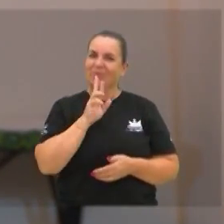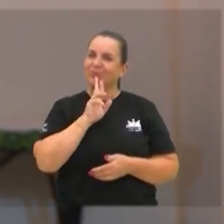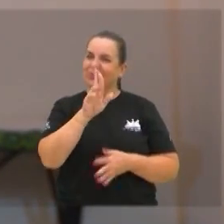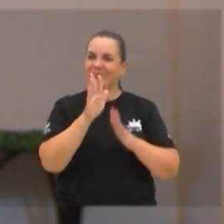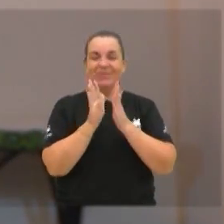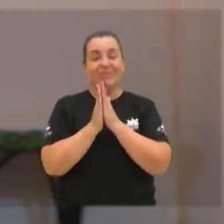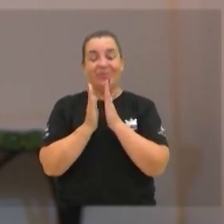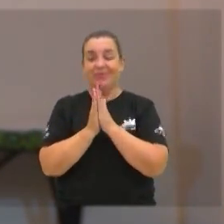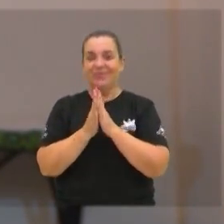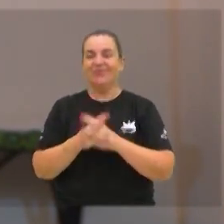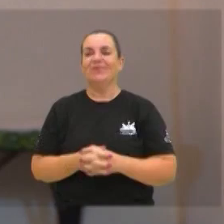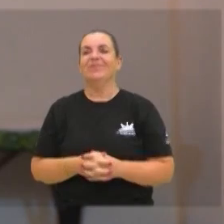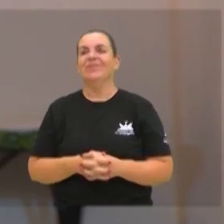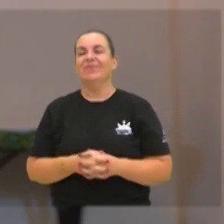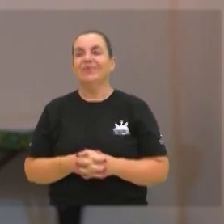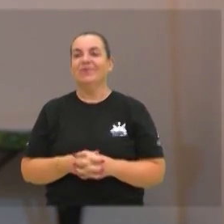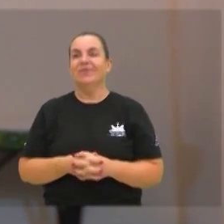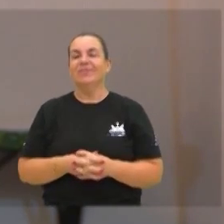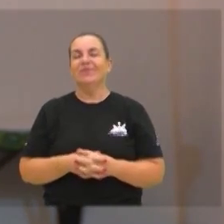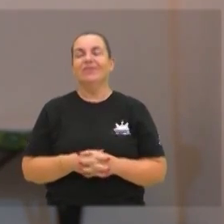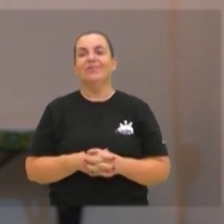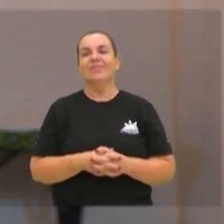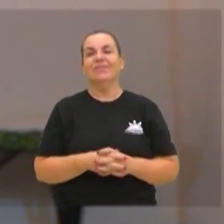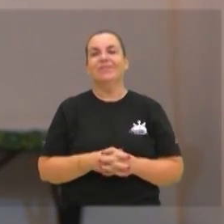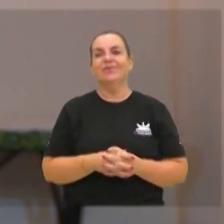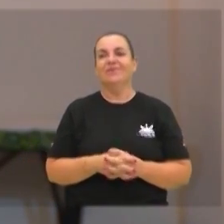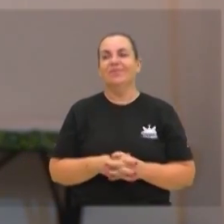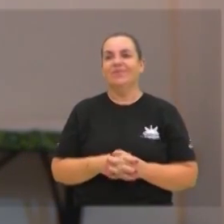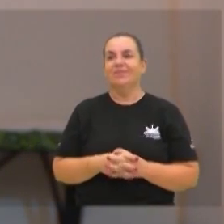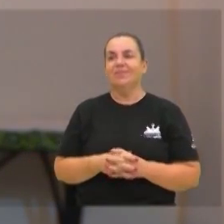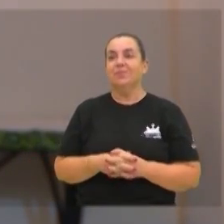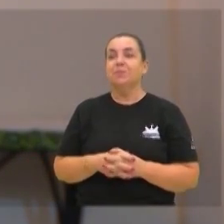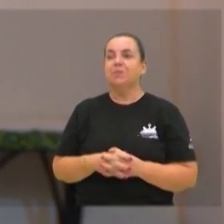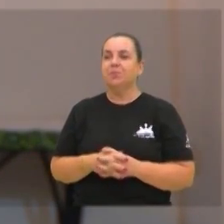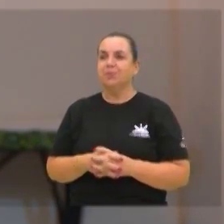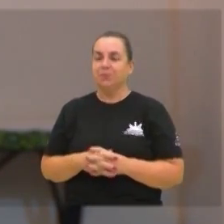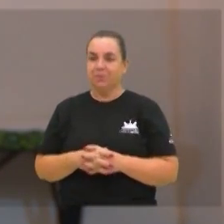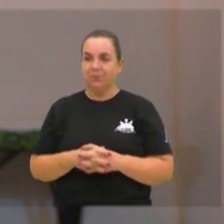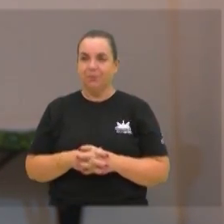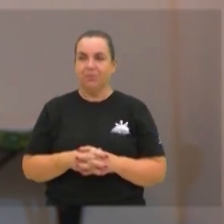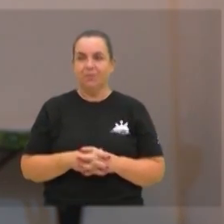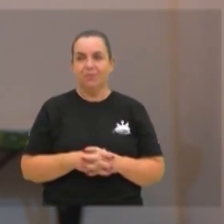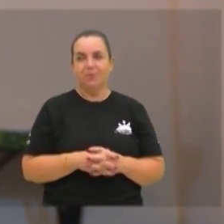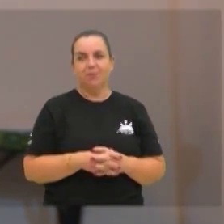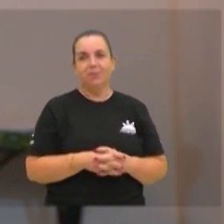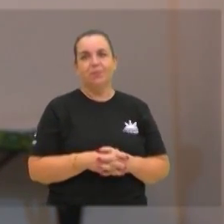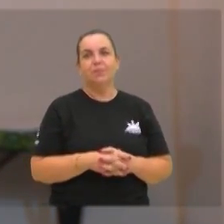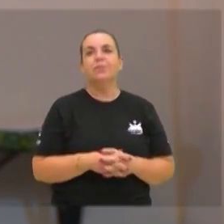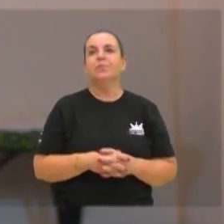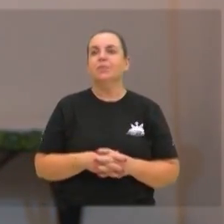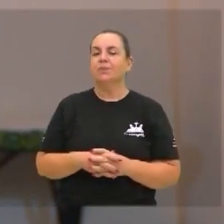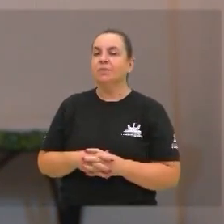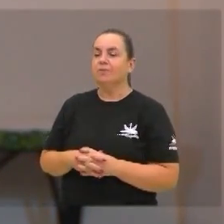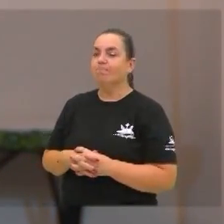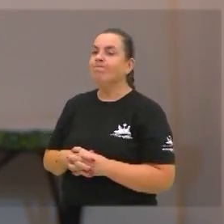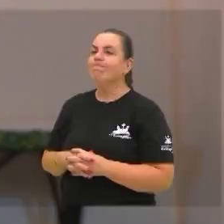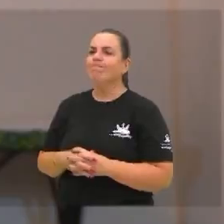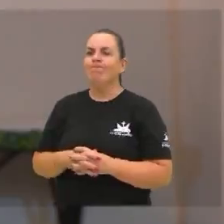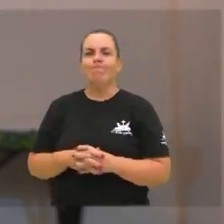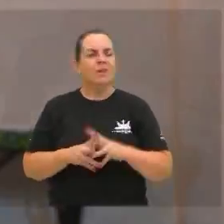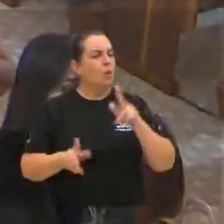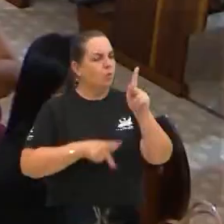tem como antífona: as nações de toda a terra hão de adorar-vos, ó Senhor,